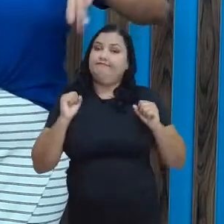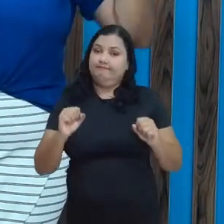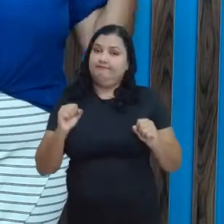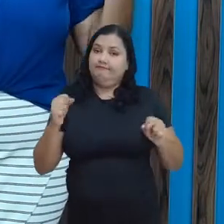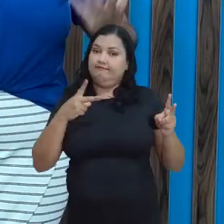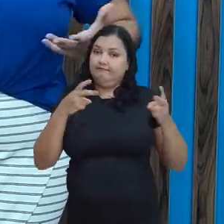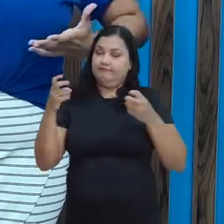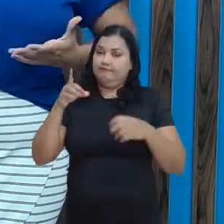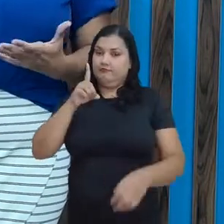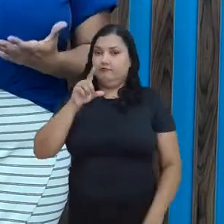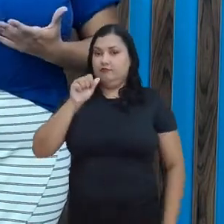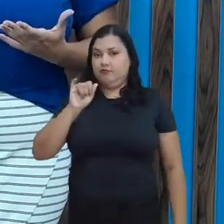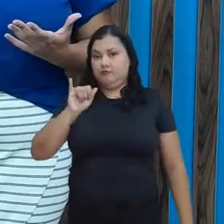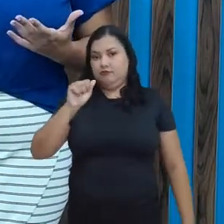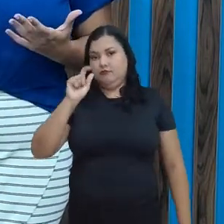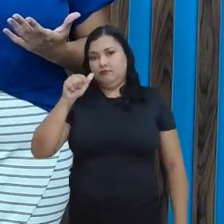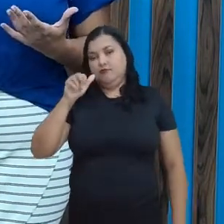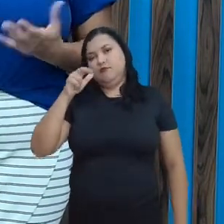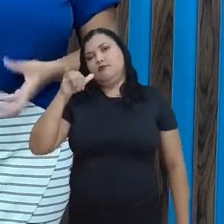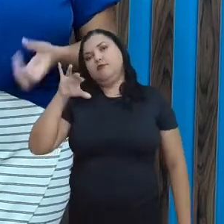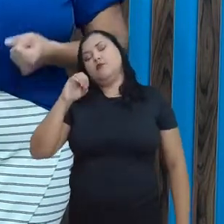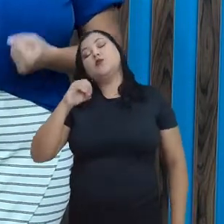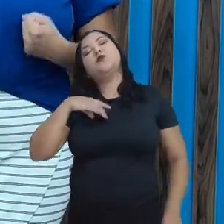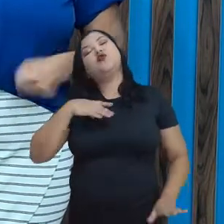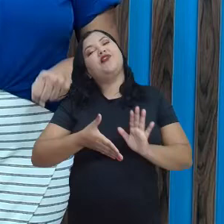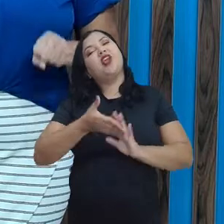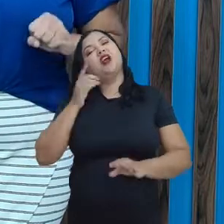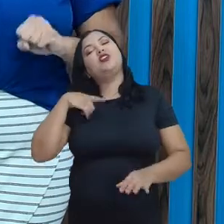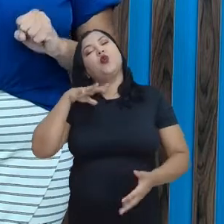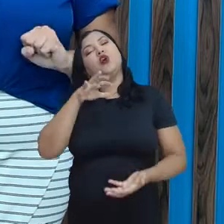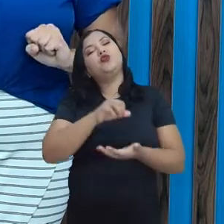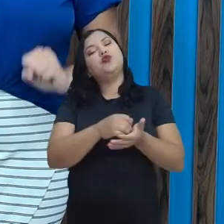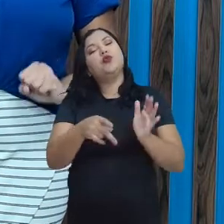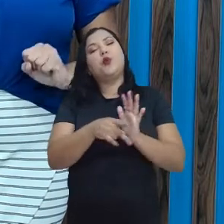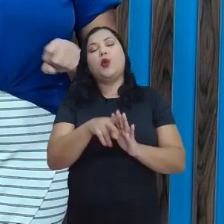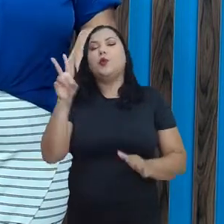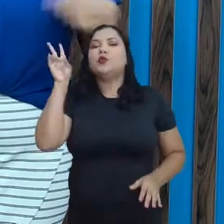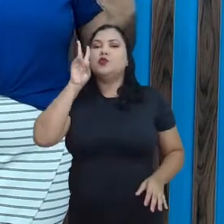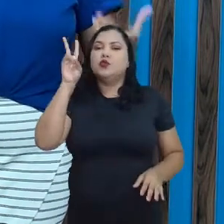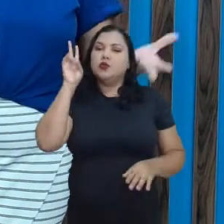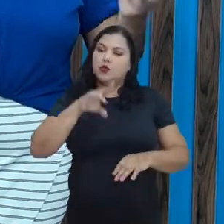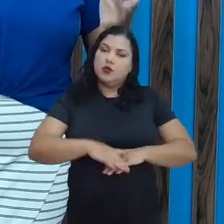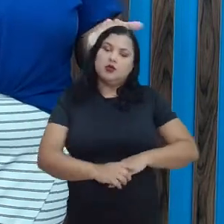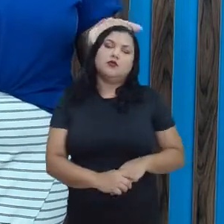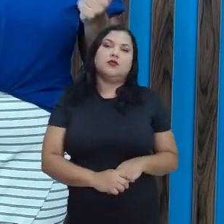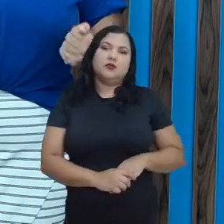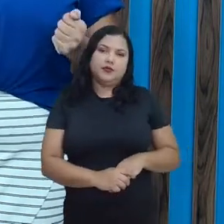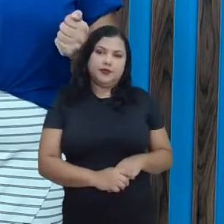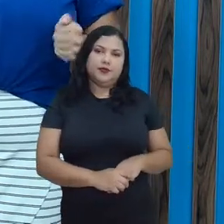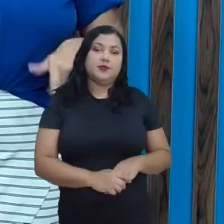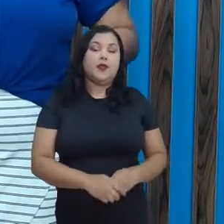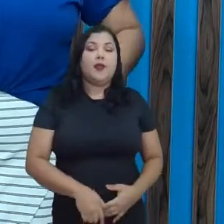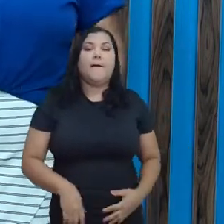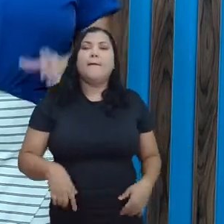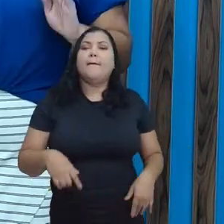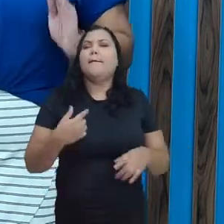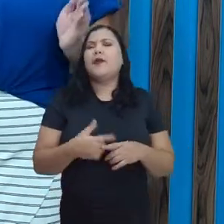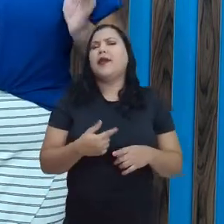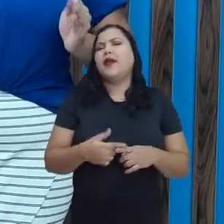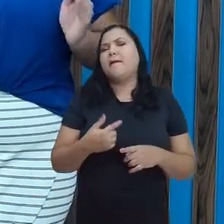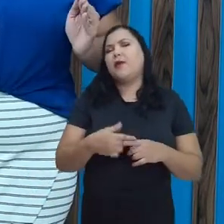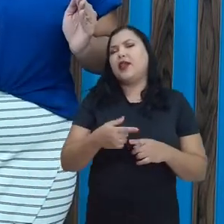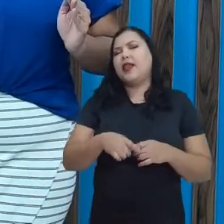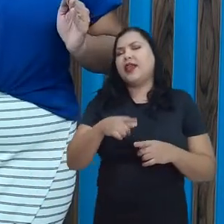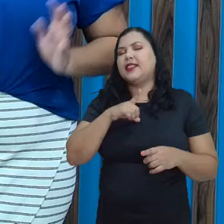tanto o diário pessoal quanto o diário de viagem, como registros históricos, como fontes históricas. Por quê? Porque ali a gente